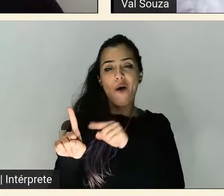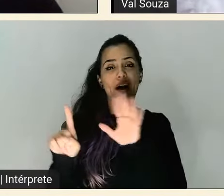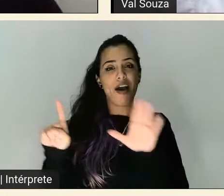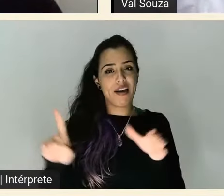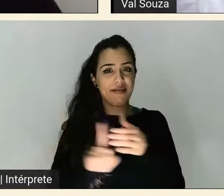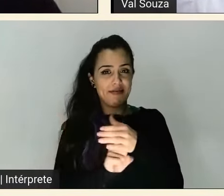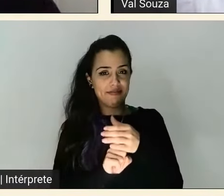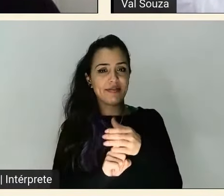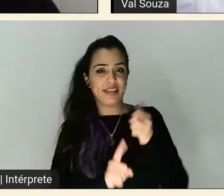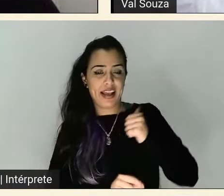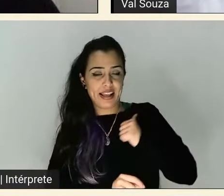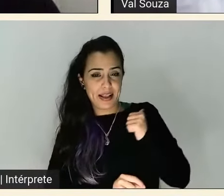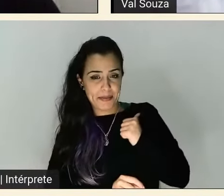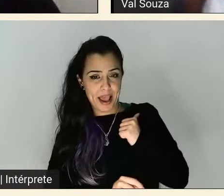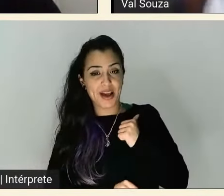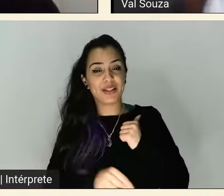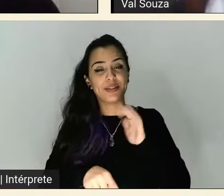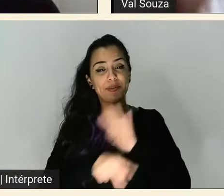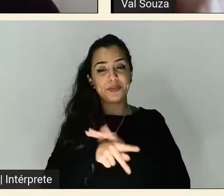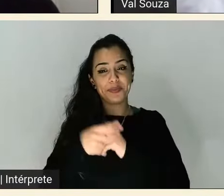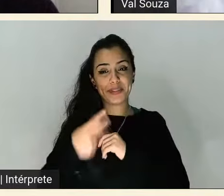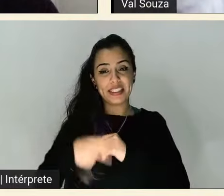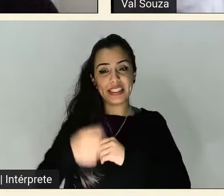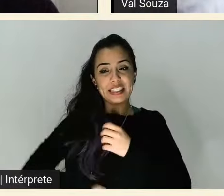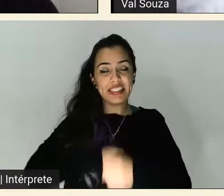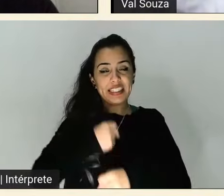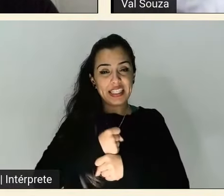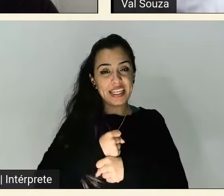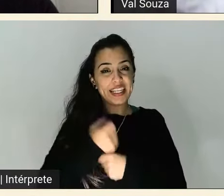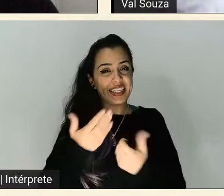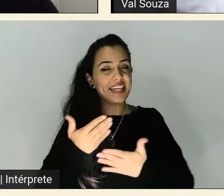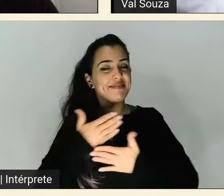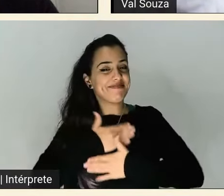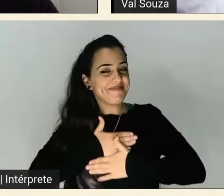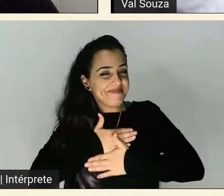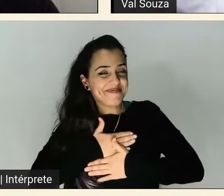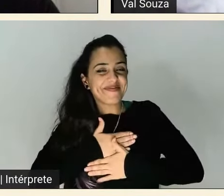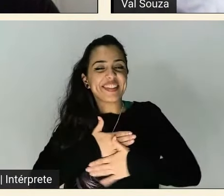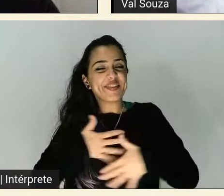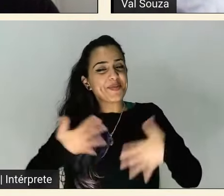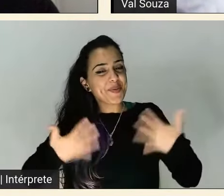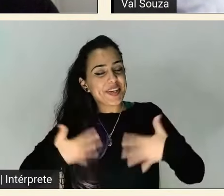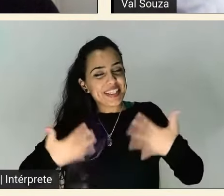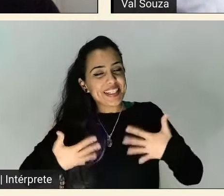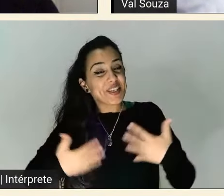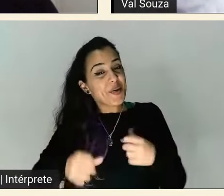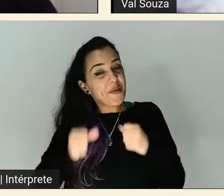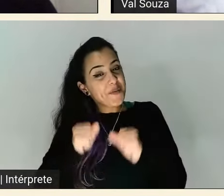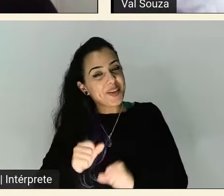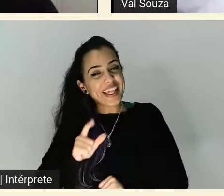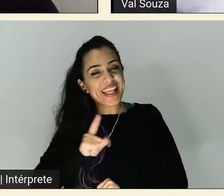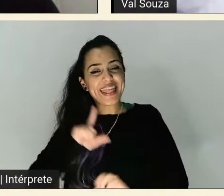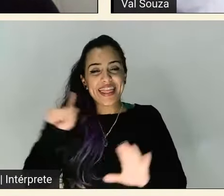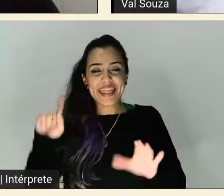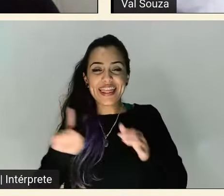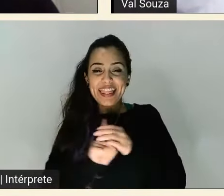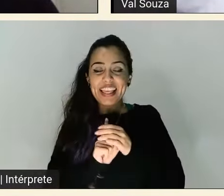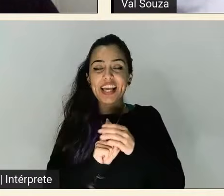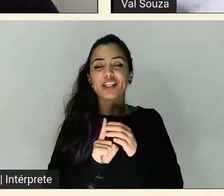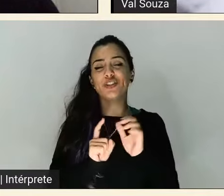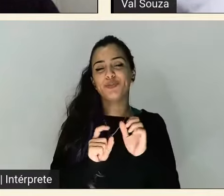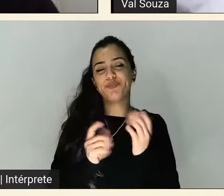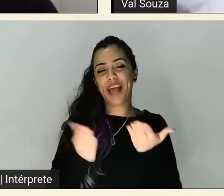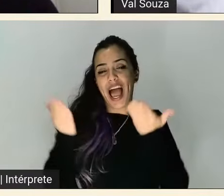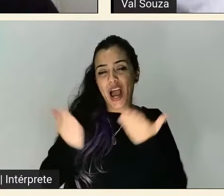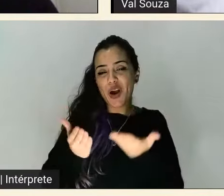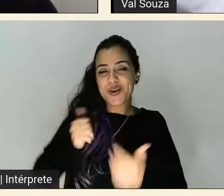bolsa deste ano, e estamos muito contentes em poder ter você não só como bolsista